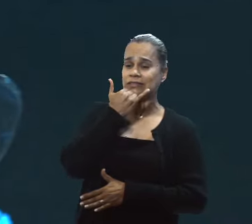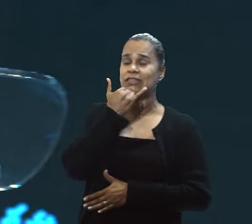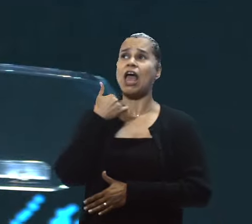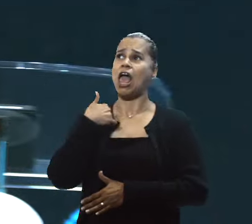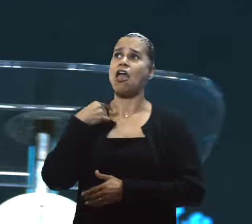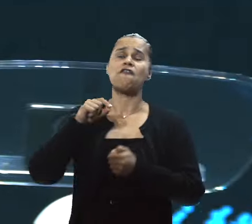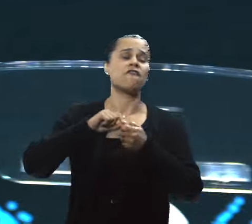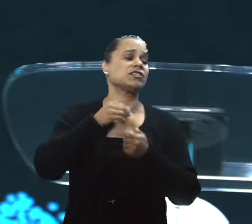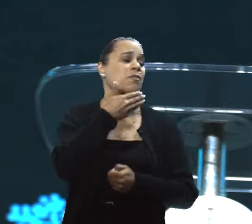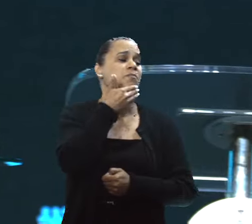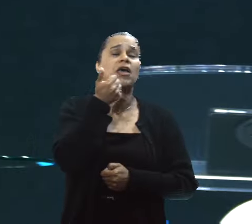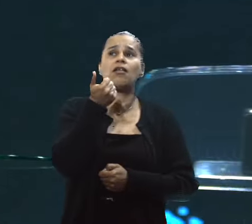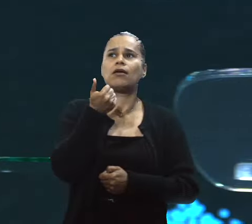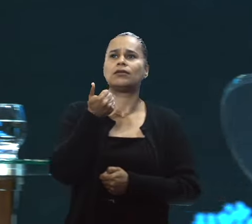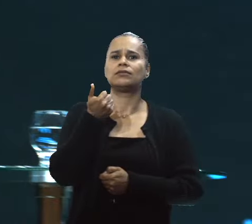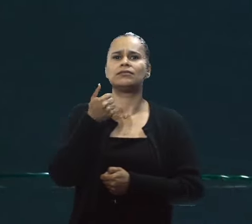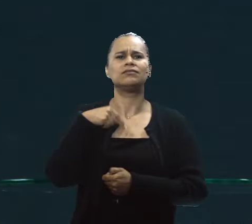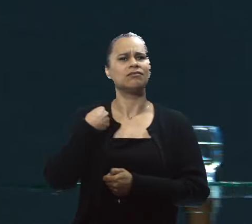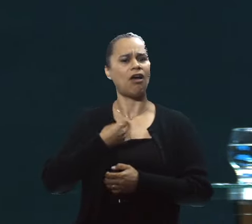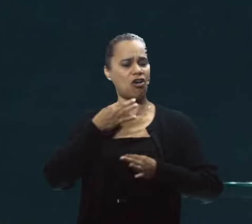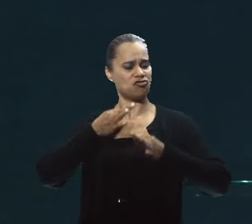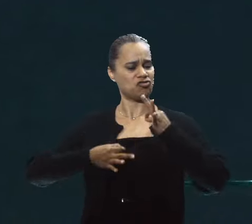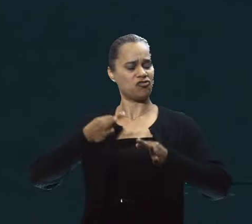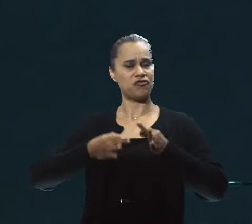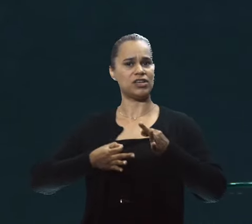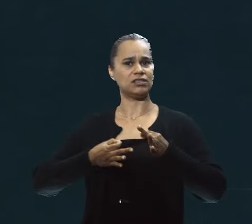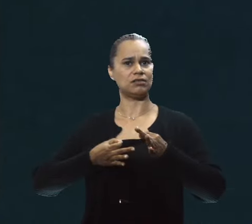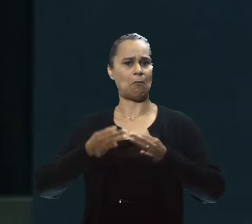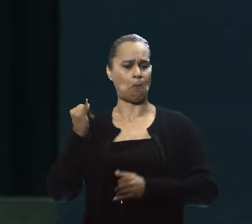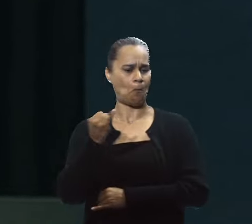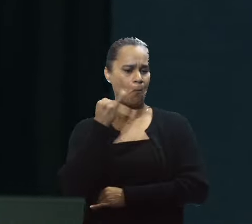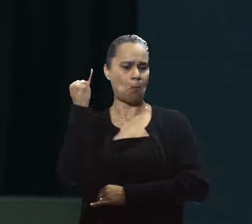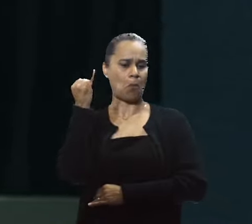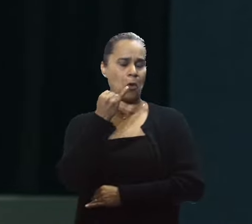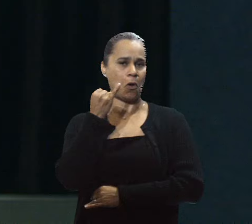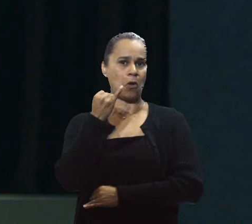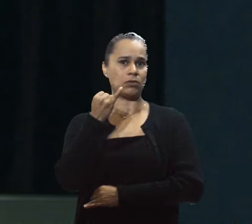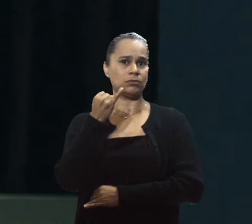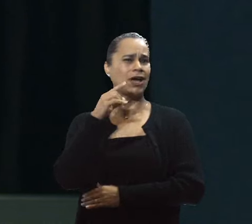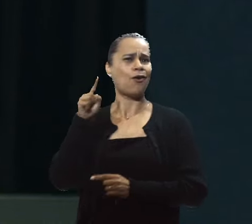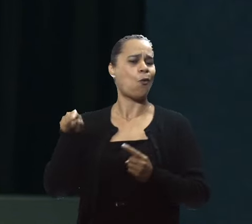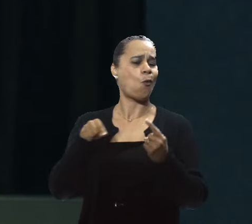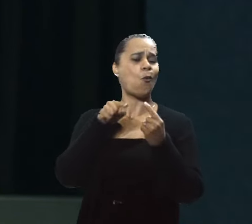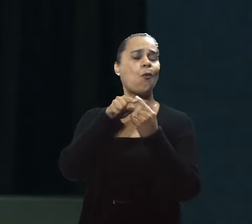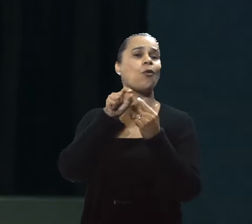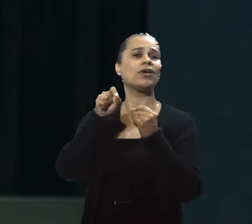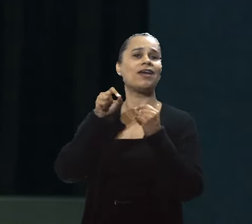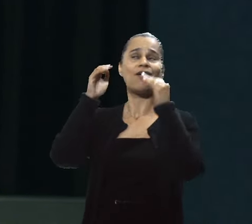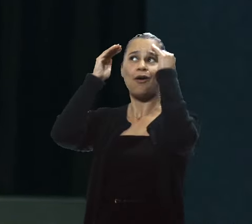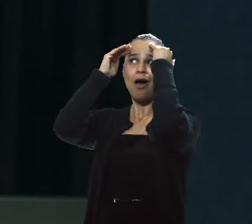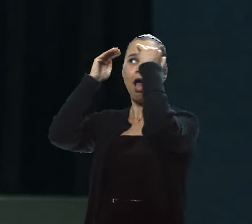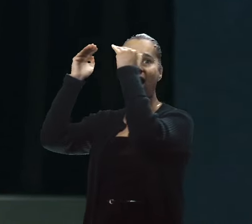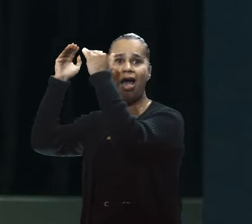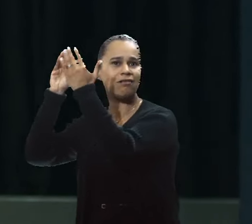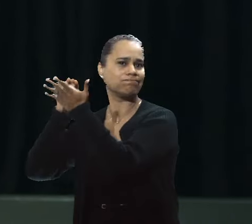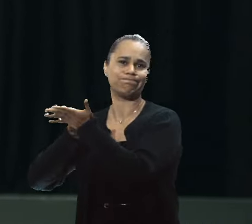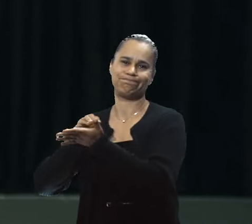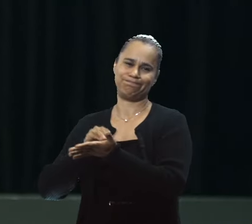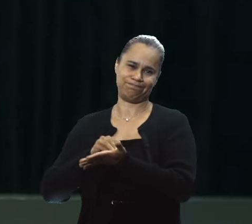coisa. Nós temos justificativas nobres para não obedecer. Eu lembro, meu pai me contou uma experiência que ele